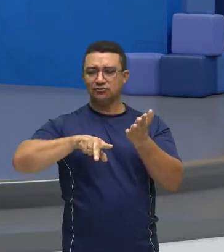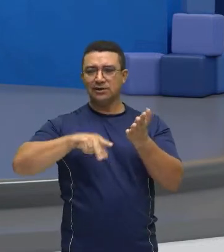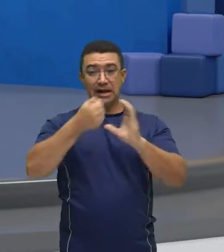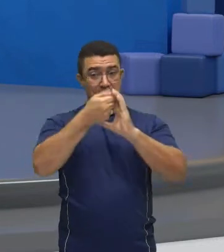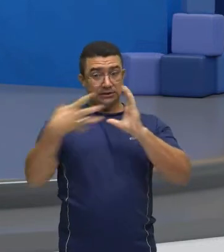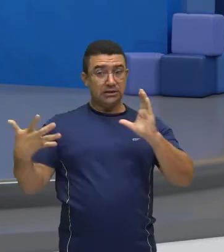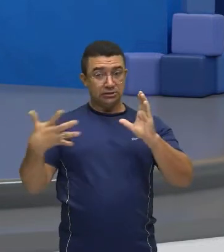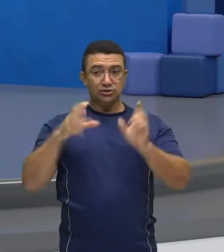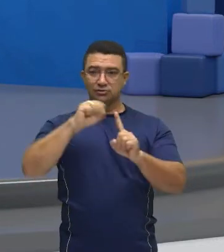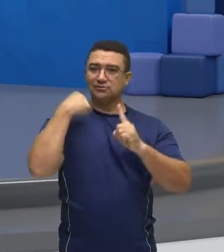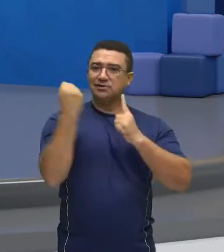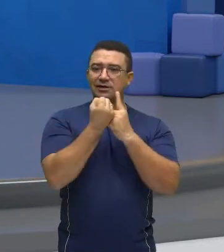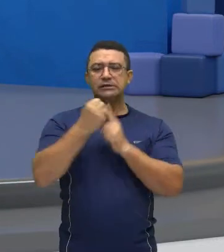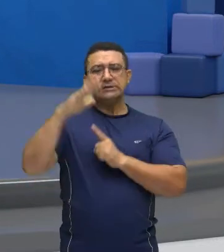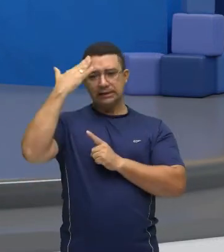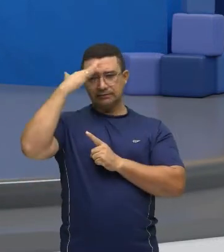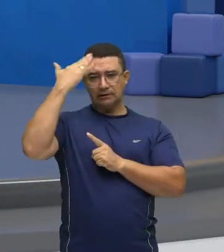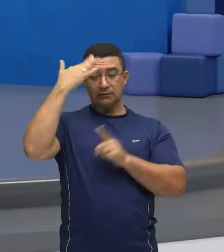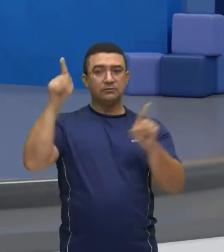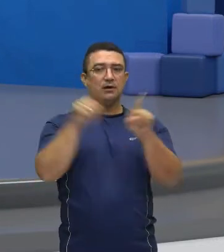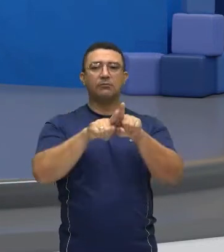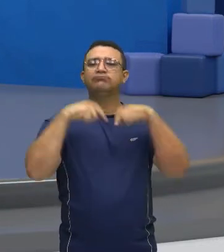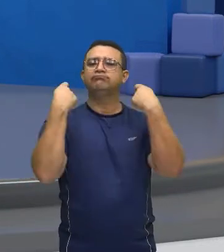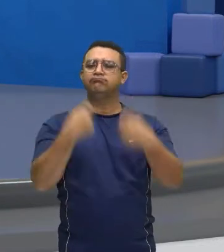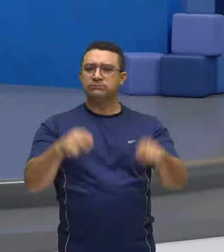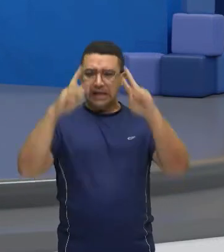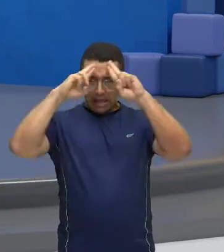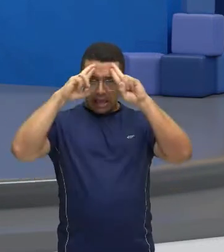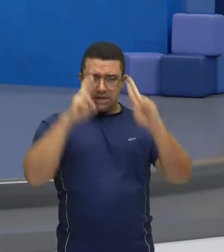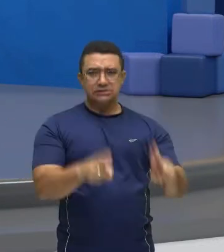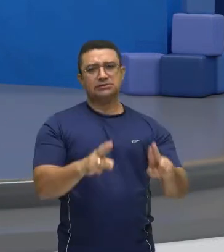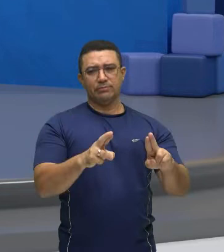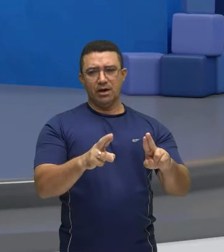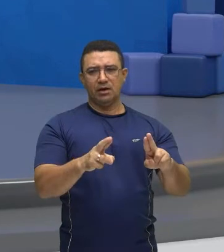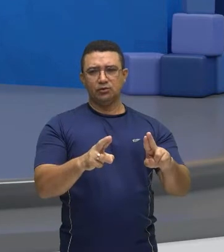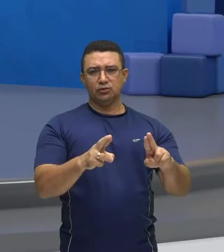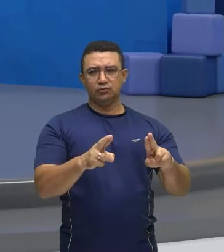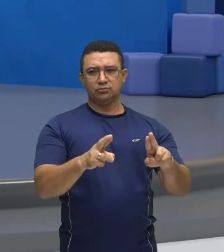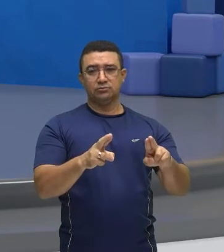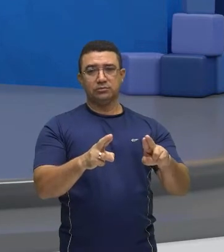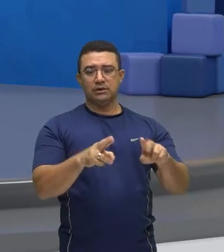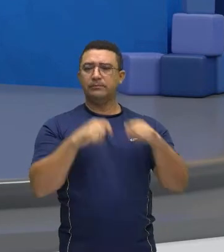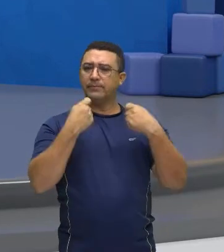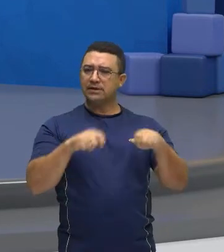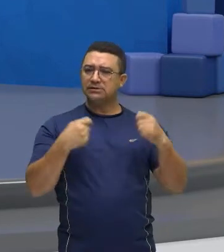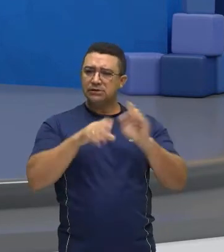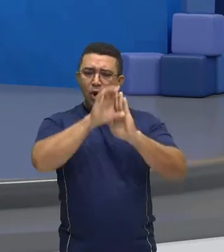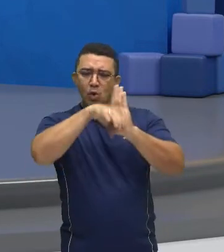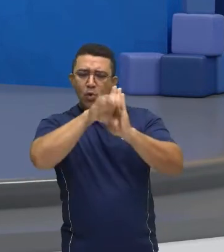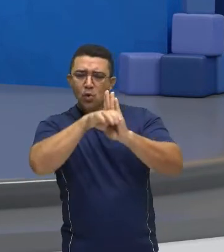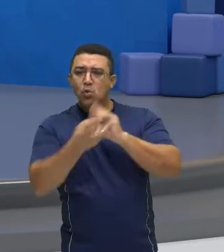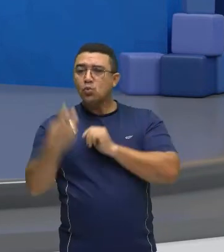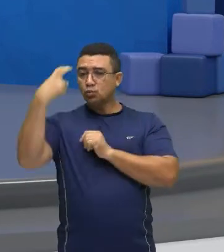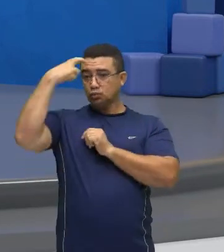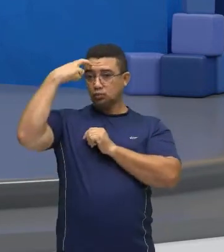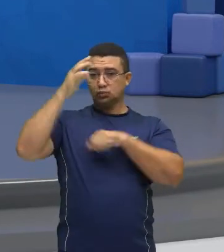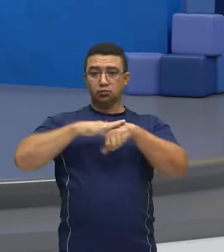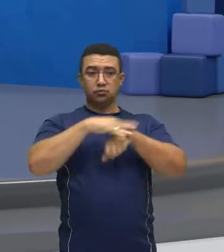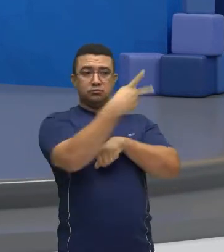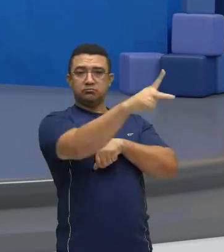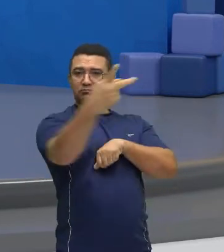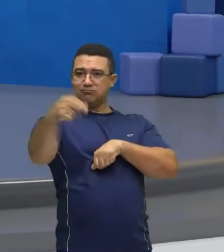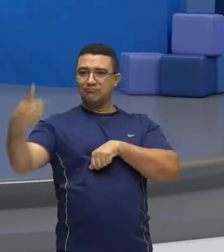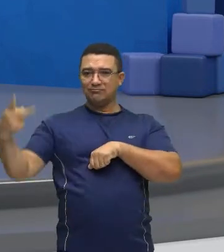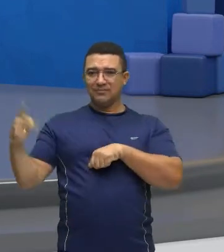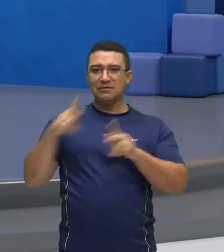e, principalmente, gente, respeitar, não é? Então, a gente precisa compreender o conceito de cultura, saber que ela existe nas mais